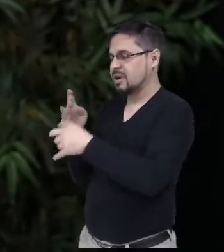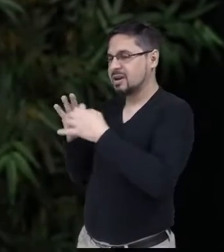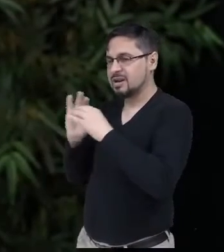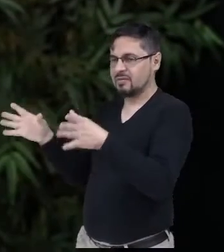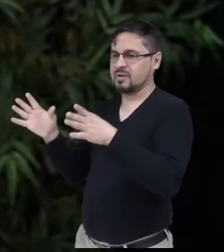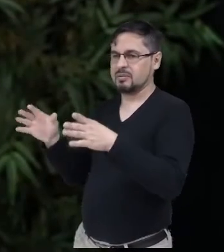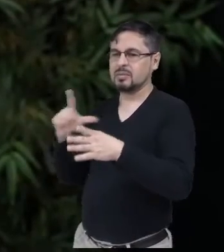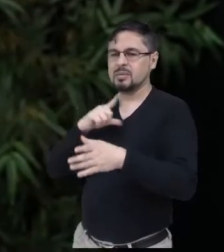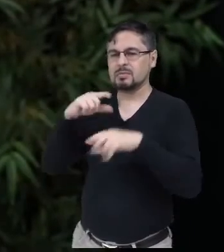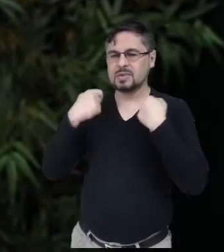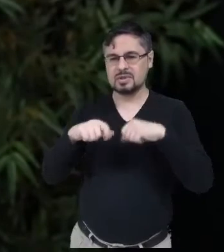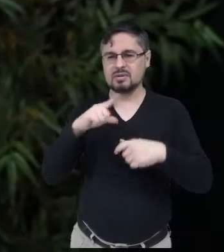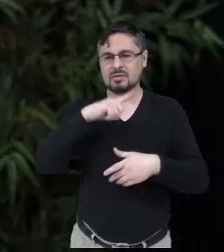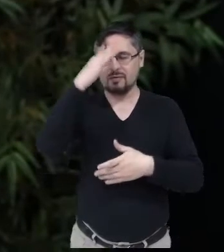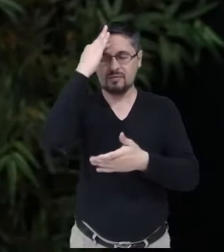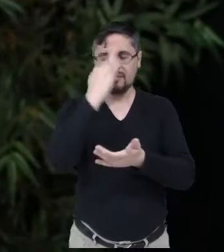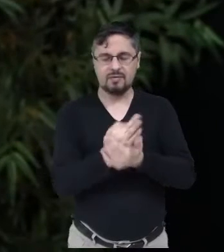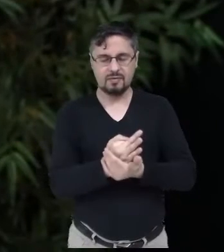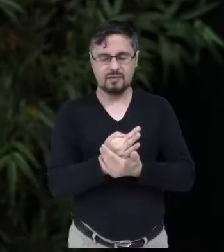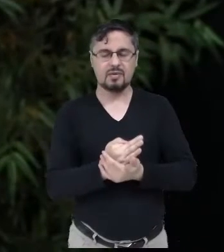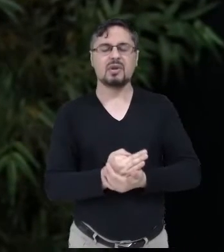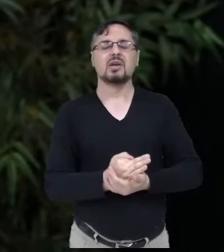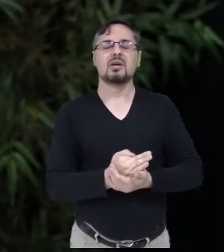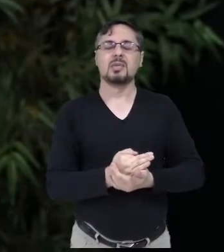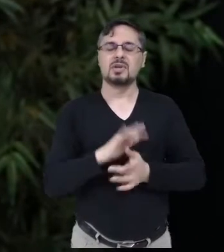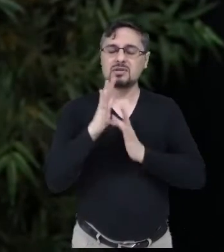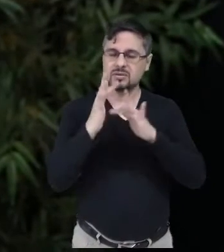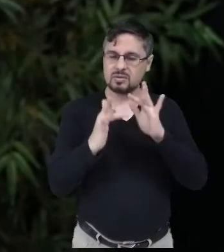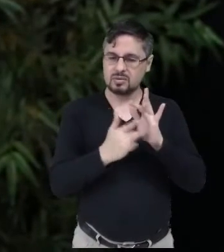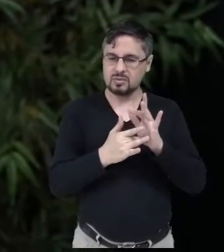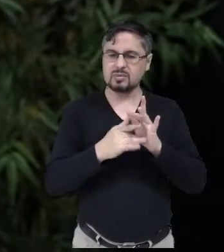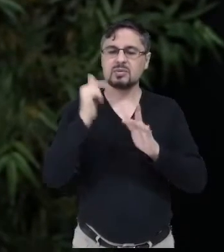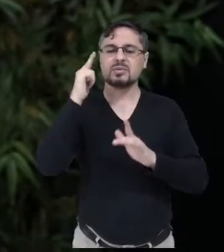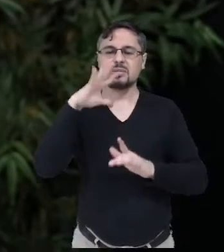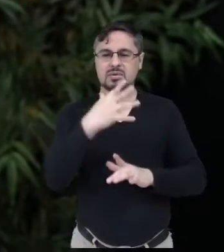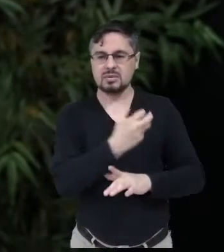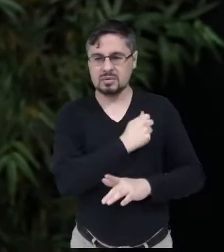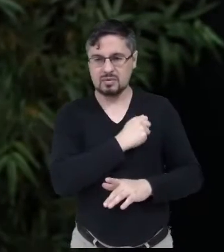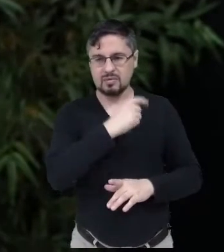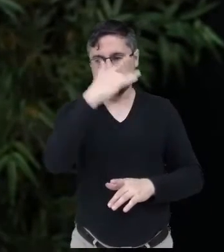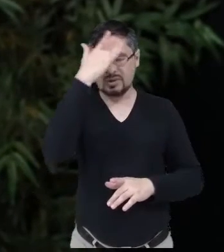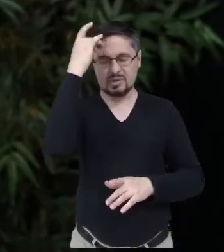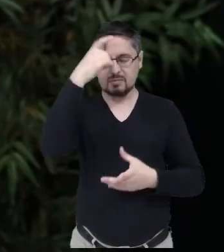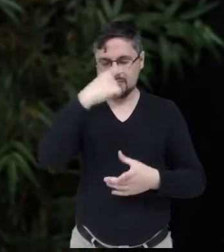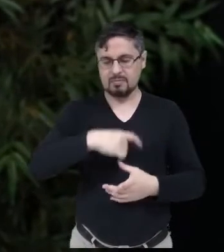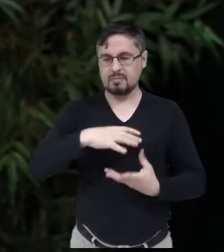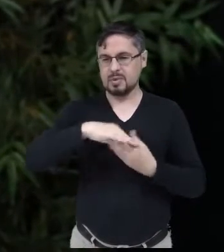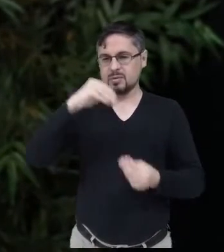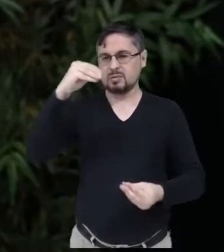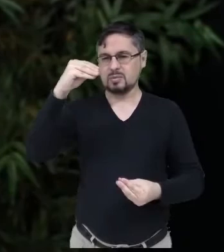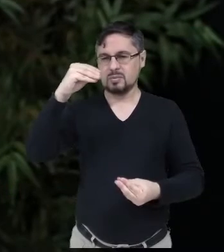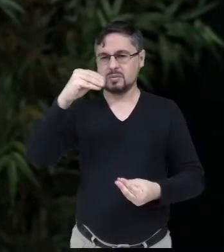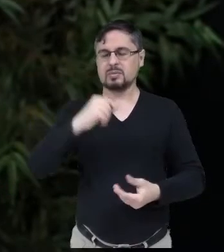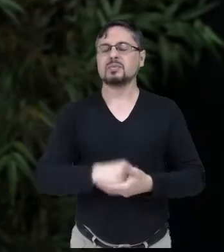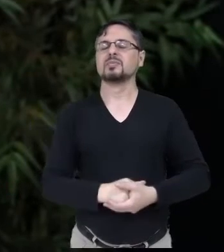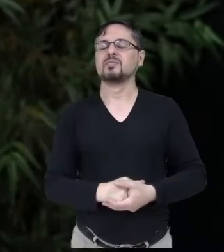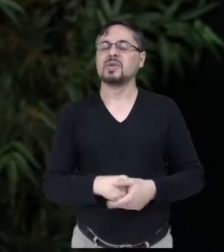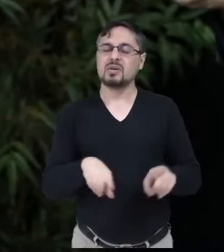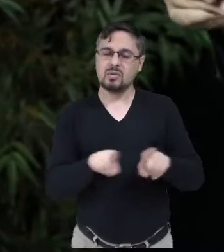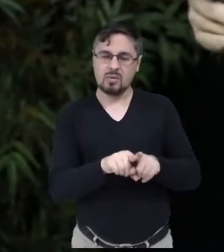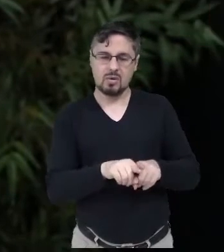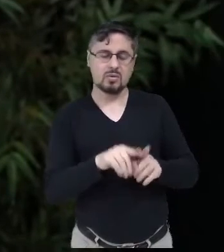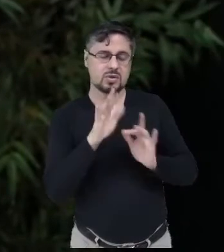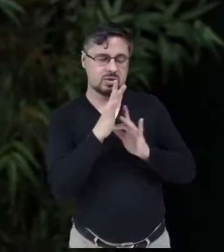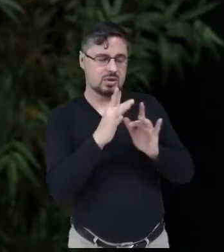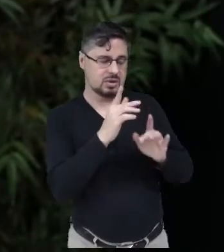haver fé na capacidade para que Jesus salve essa alma. Assim como esse leproso